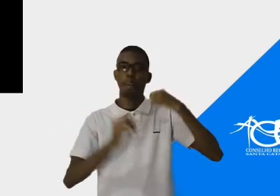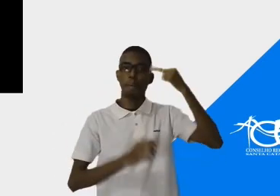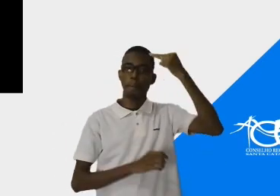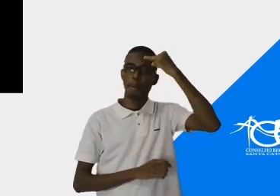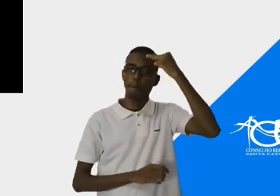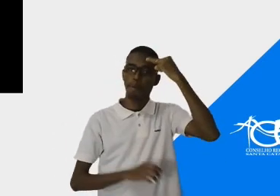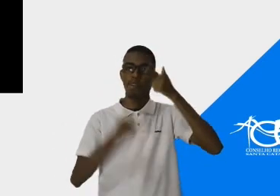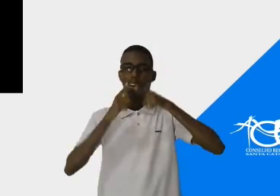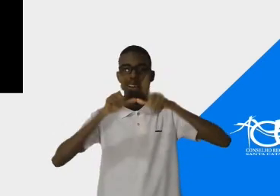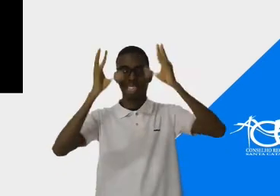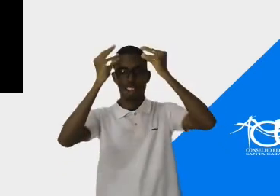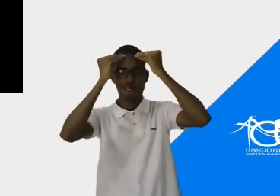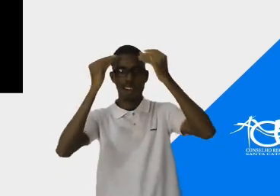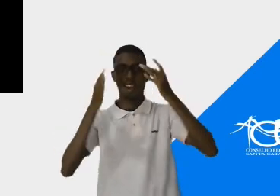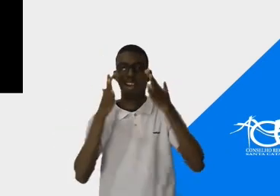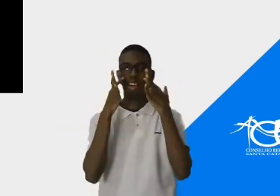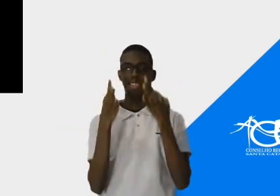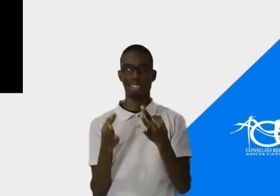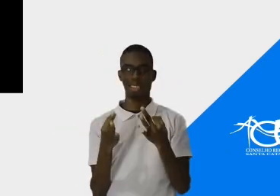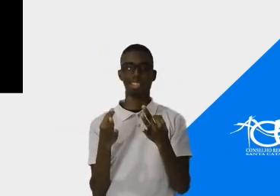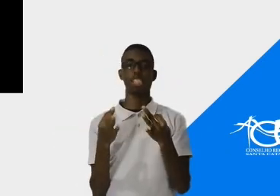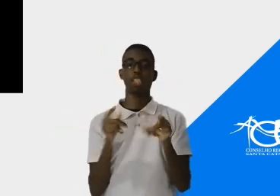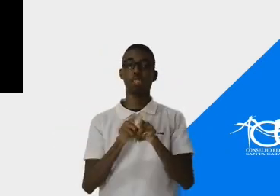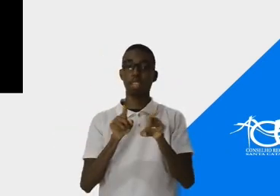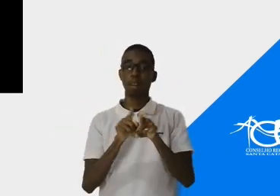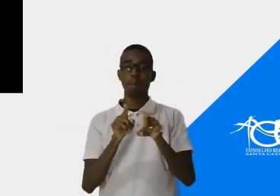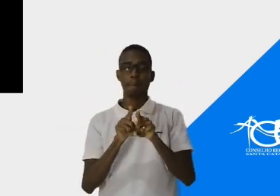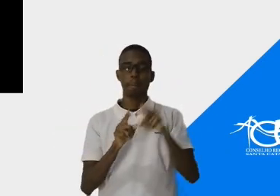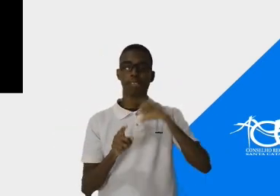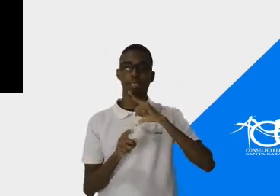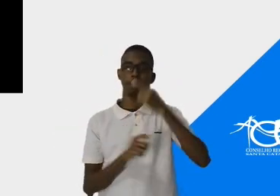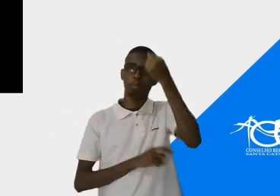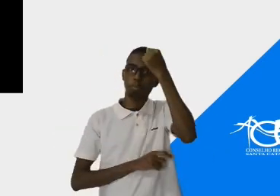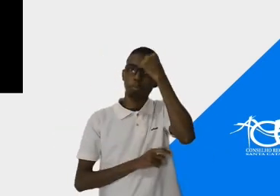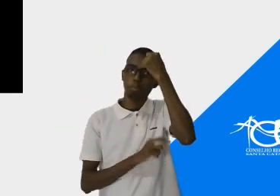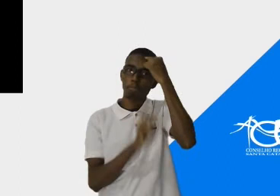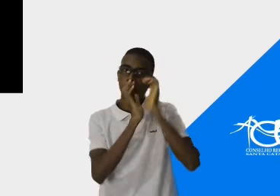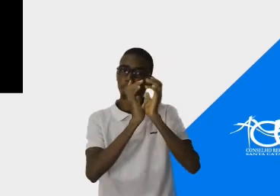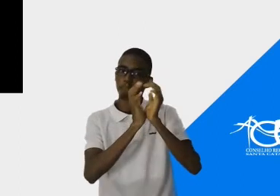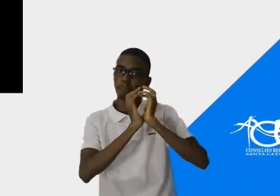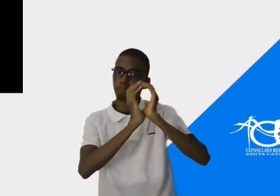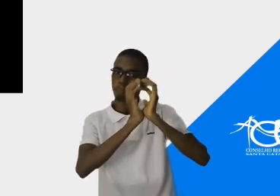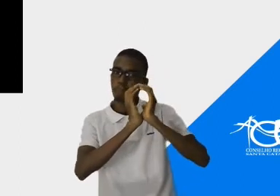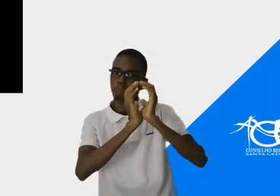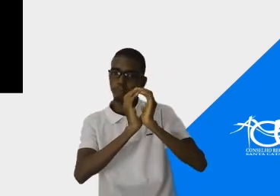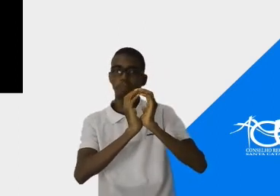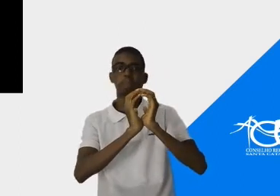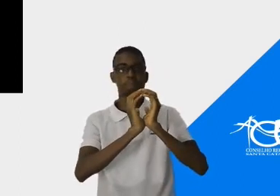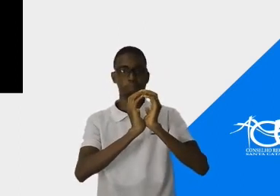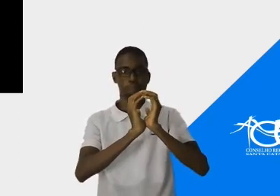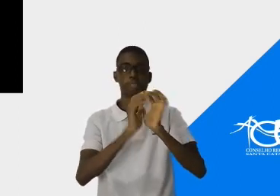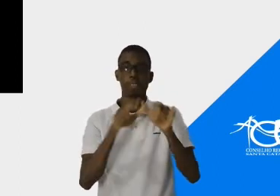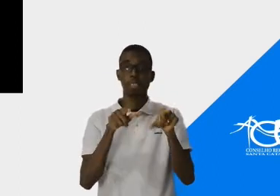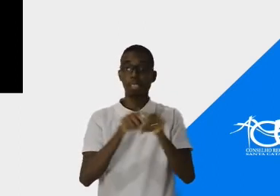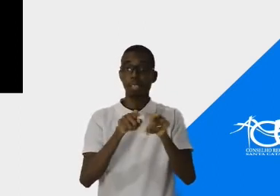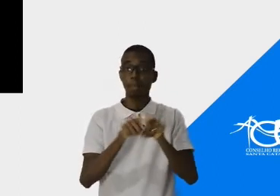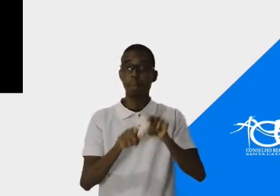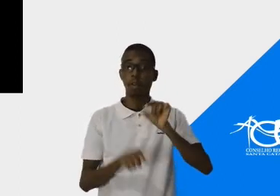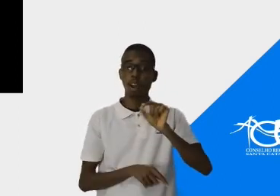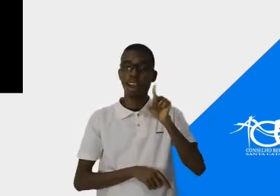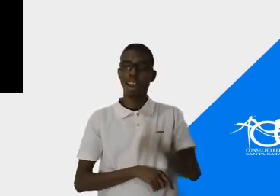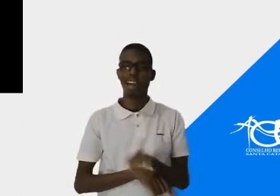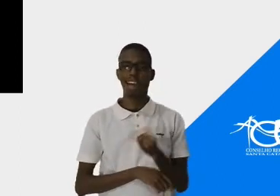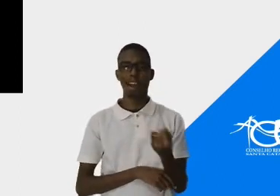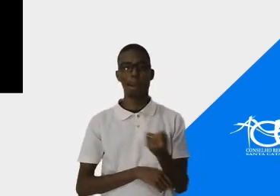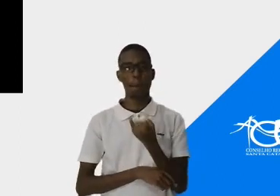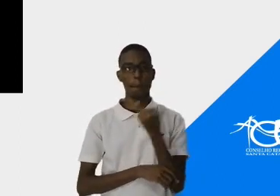atenção, próprio raciocínio, o nível intelectual, assim como também a importância de verificar